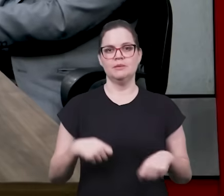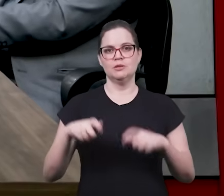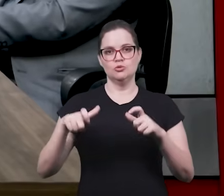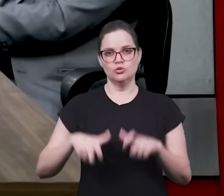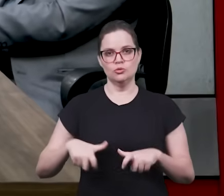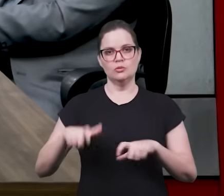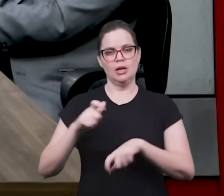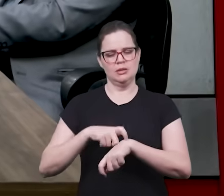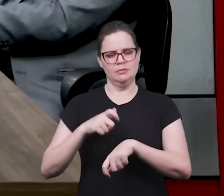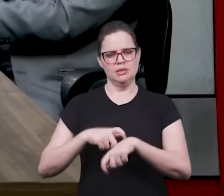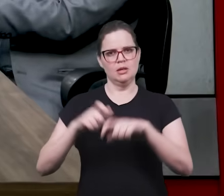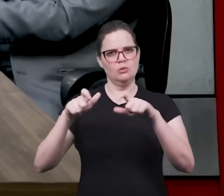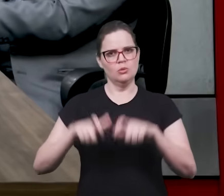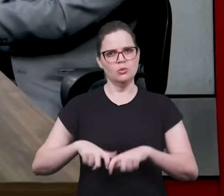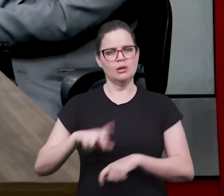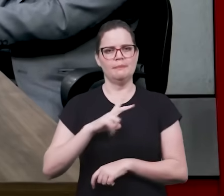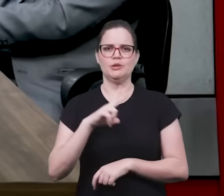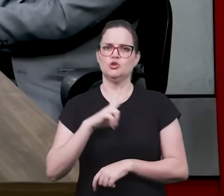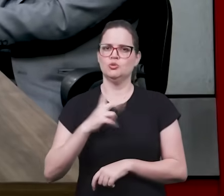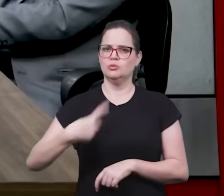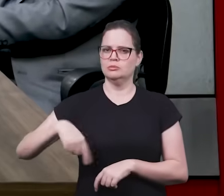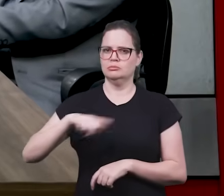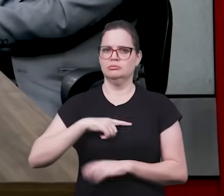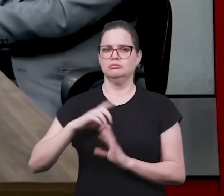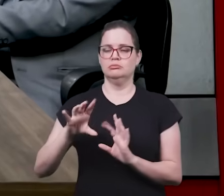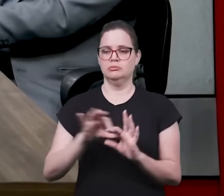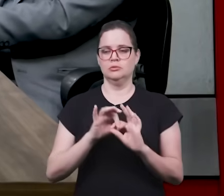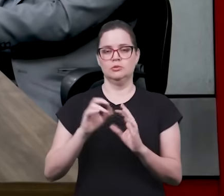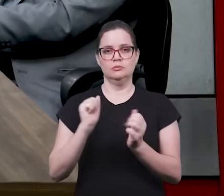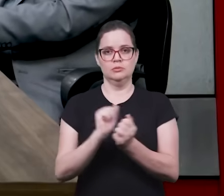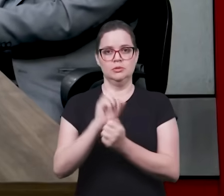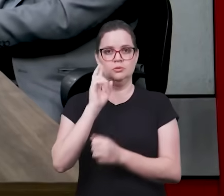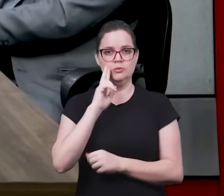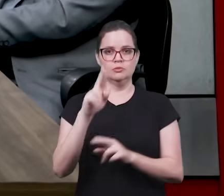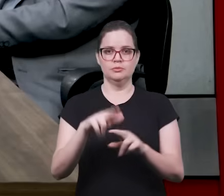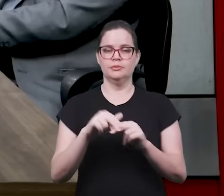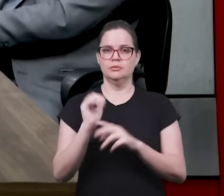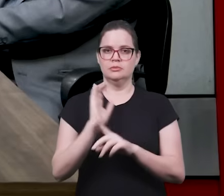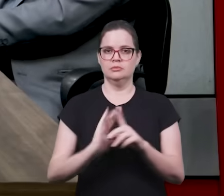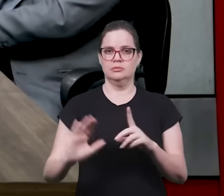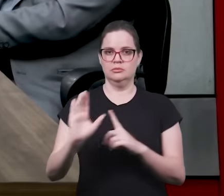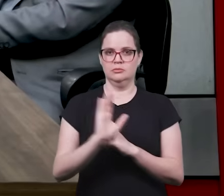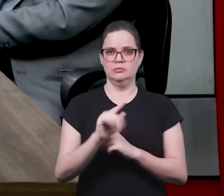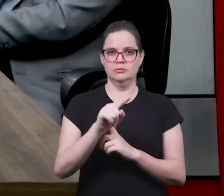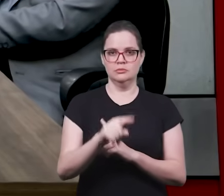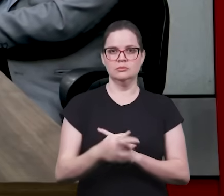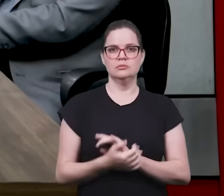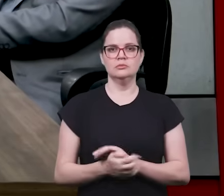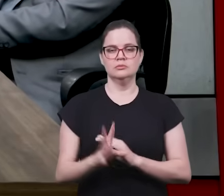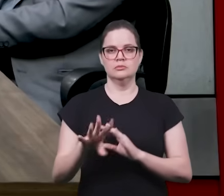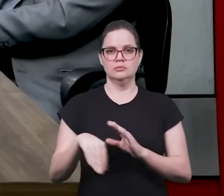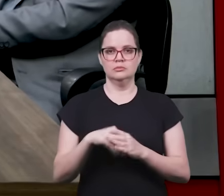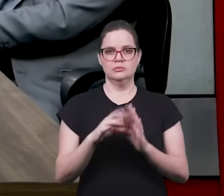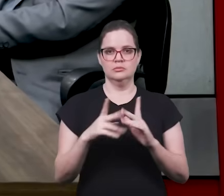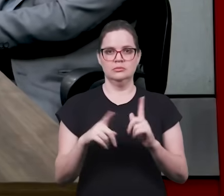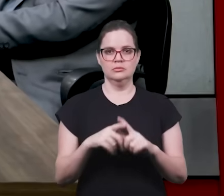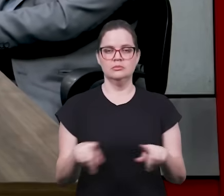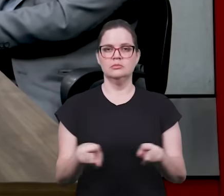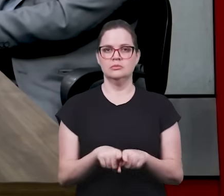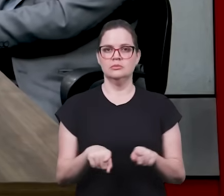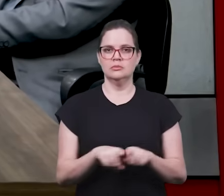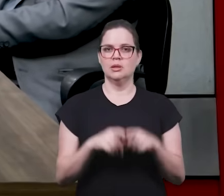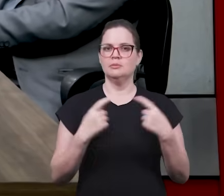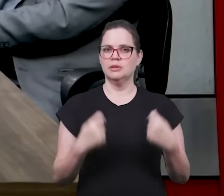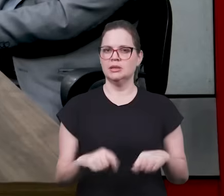de comunhão, de um momento nosso com o Senhor. Por isso que o culto nas igrejas precisa ser